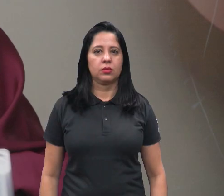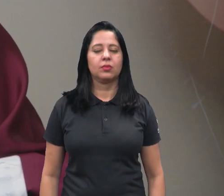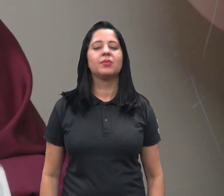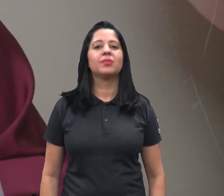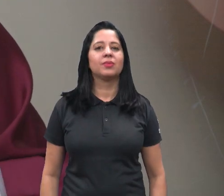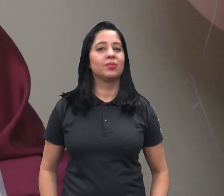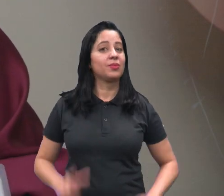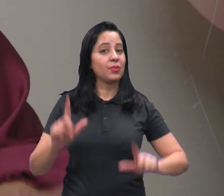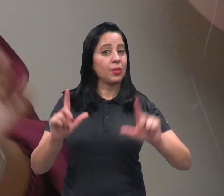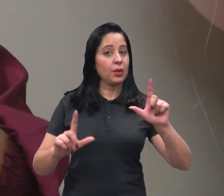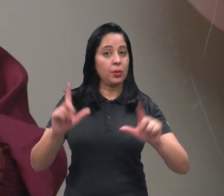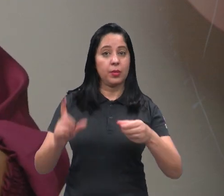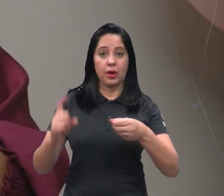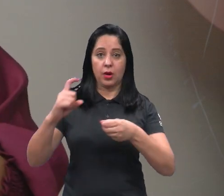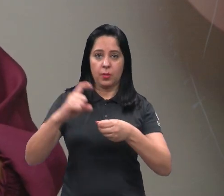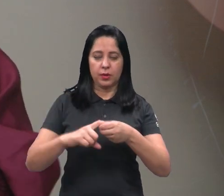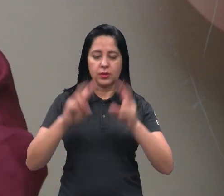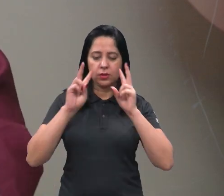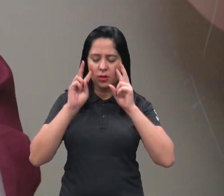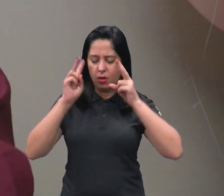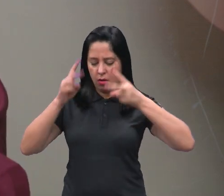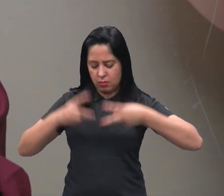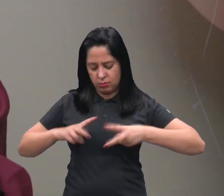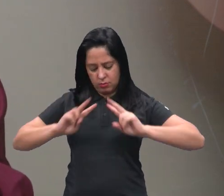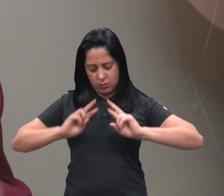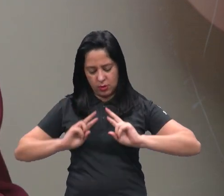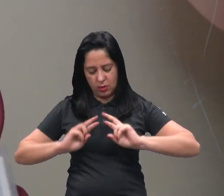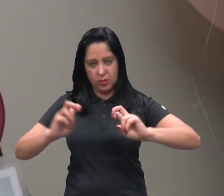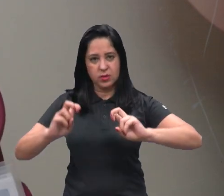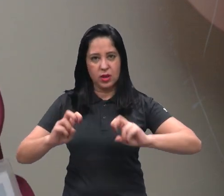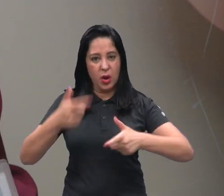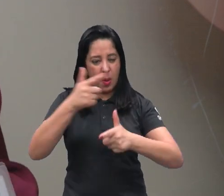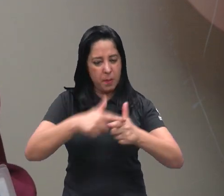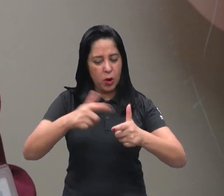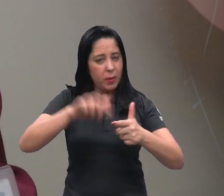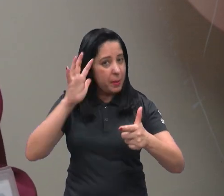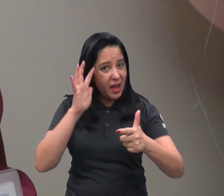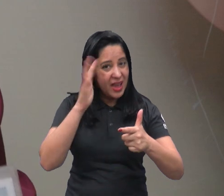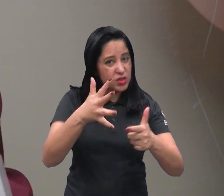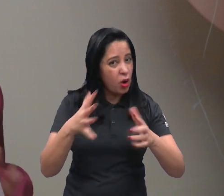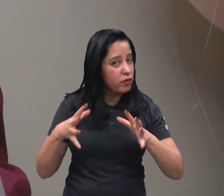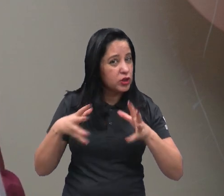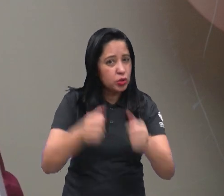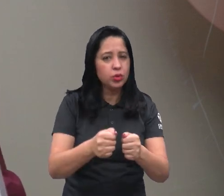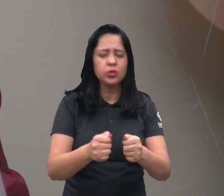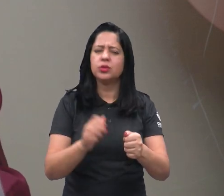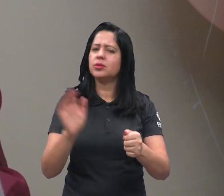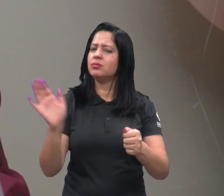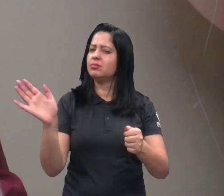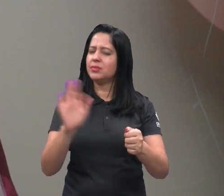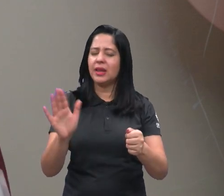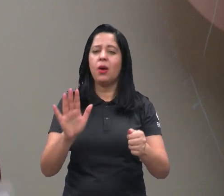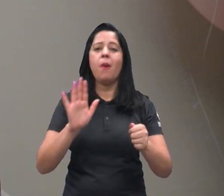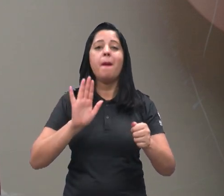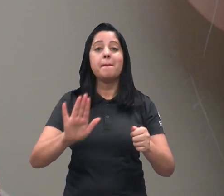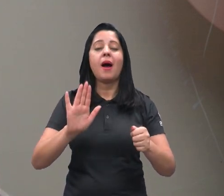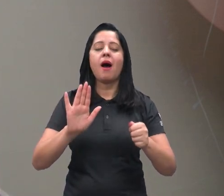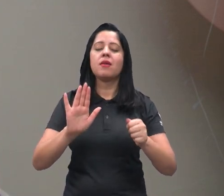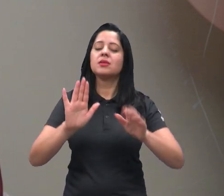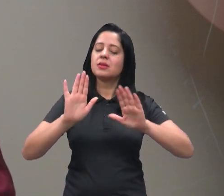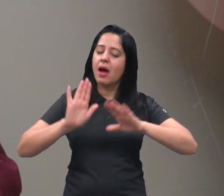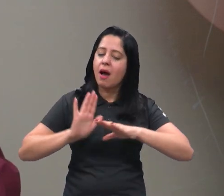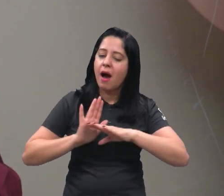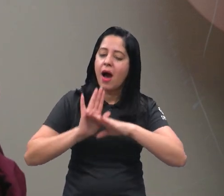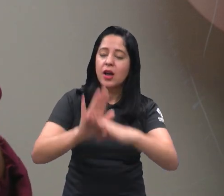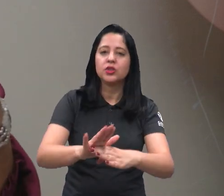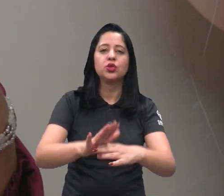Estamos de volta. O autoconhecimento não resolve tudo, mas ilumina caminhos. É como uma lanterna nas mãos de quem